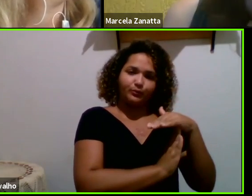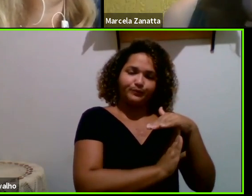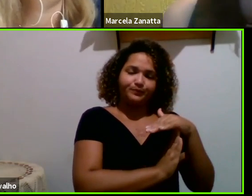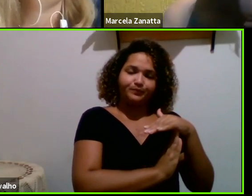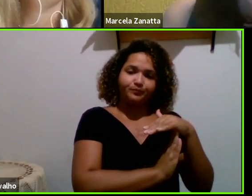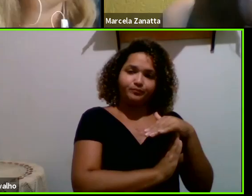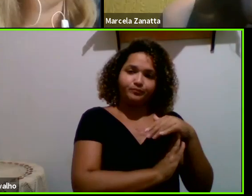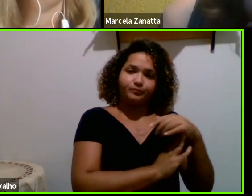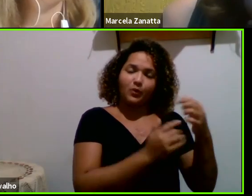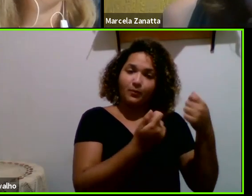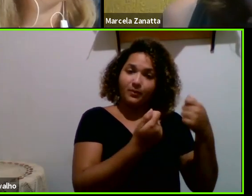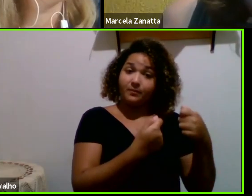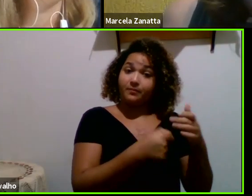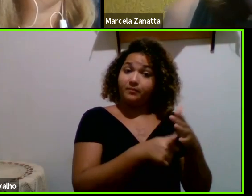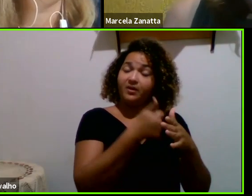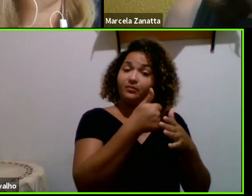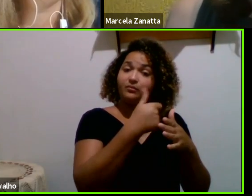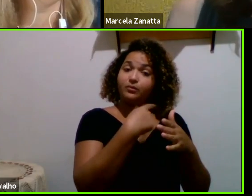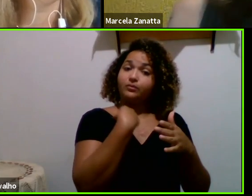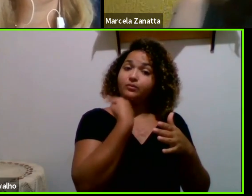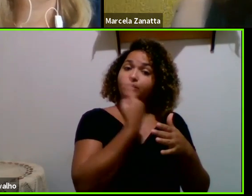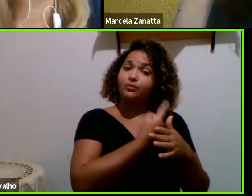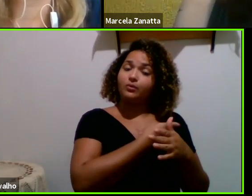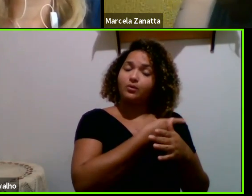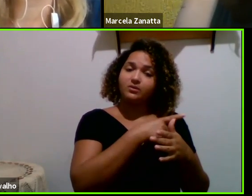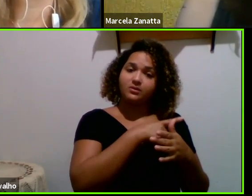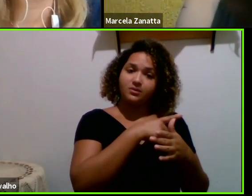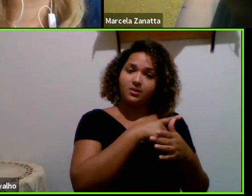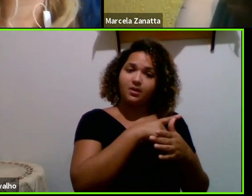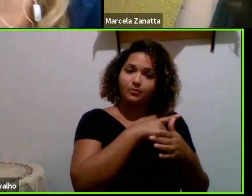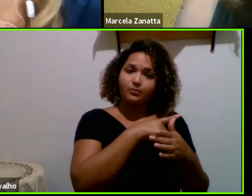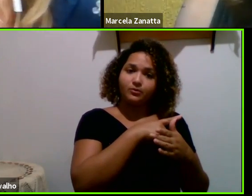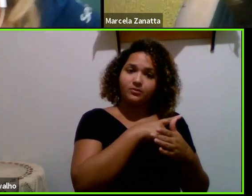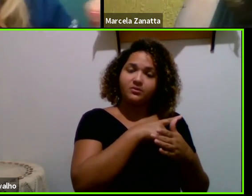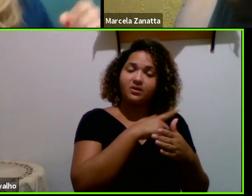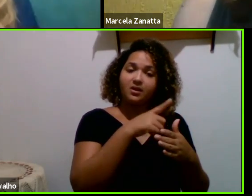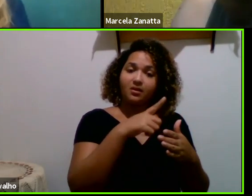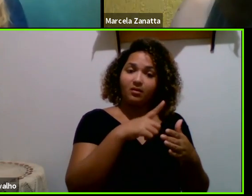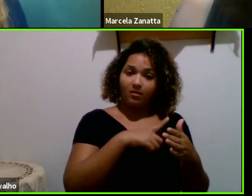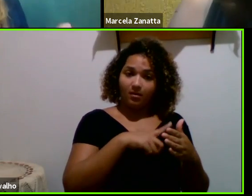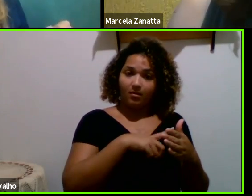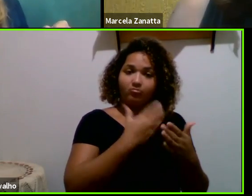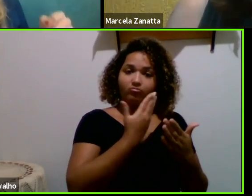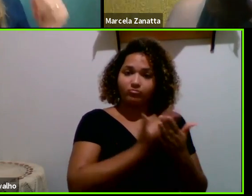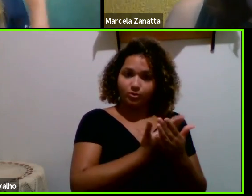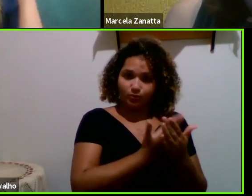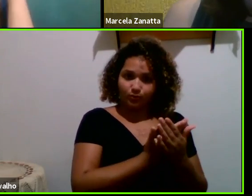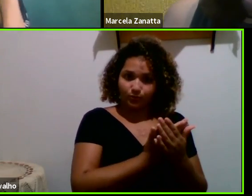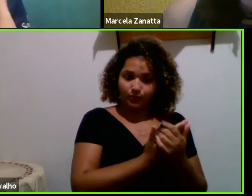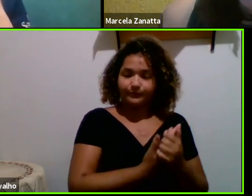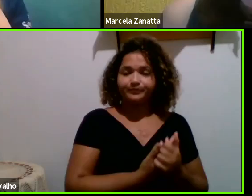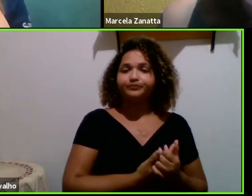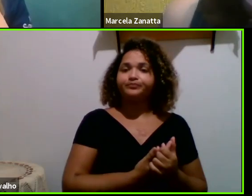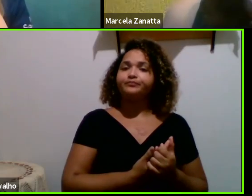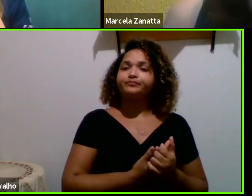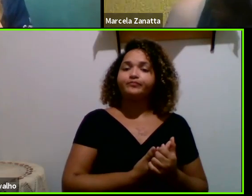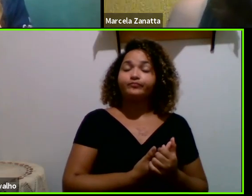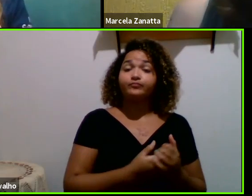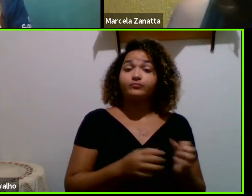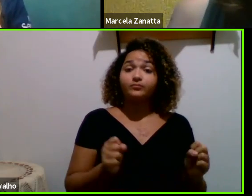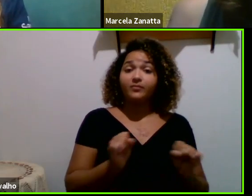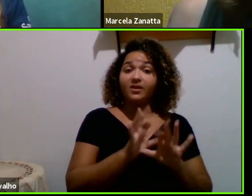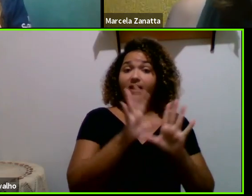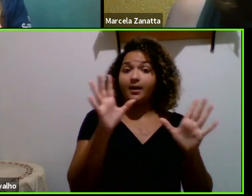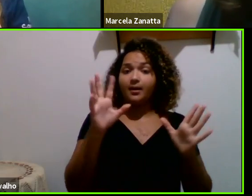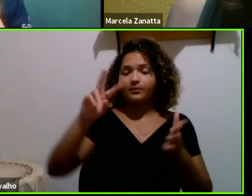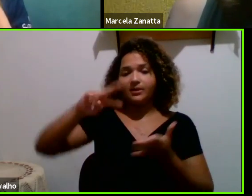inclusive internacional, de que a movimentação materna ajuda sim a criar espaço para o bebê.